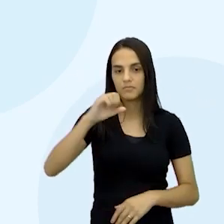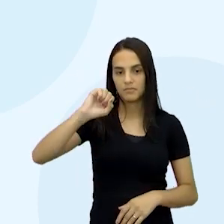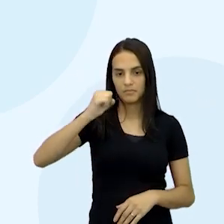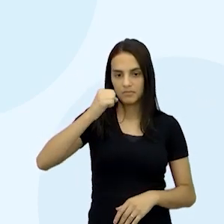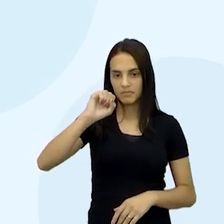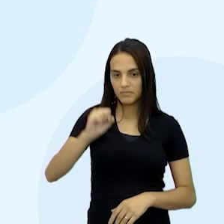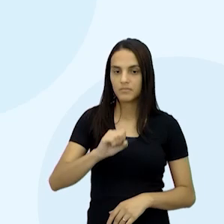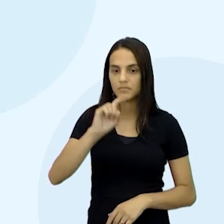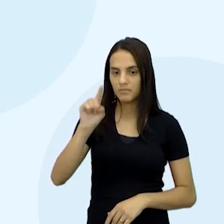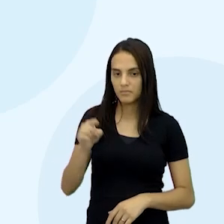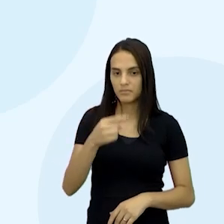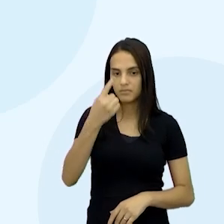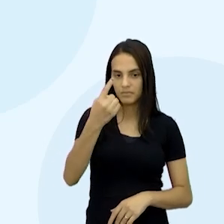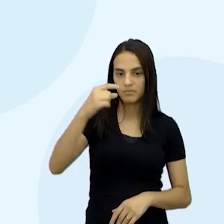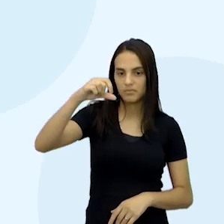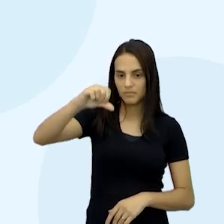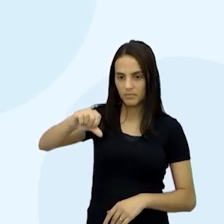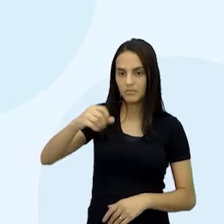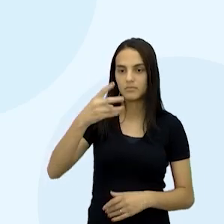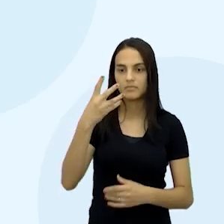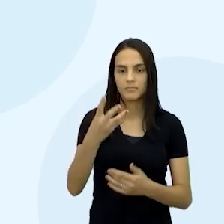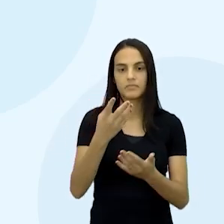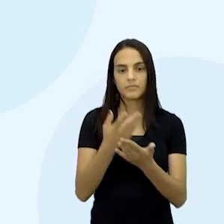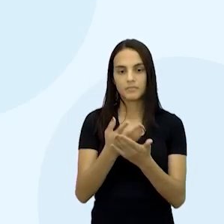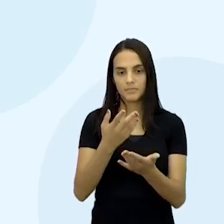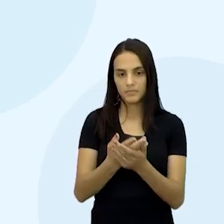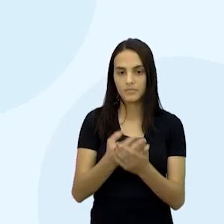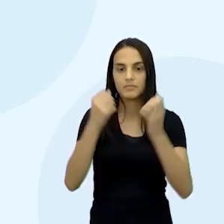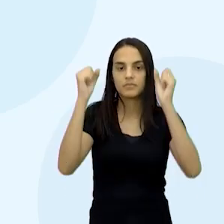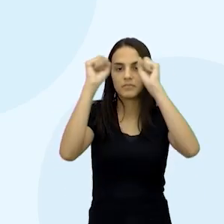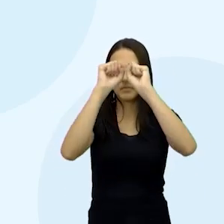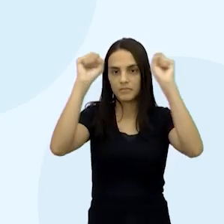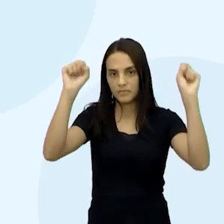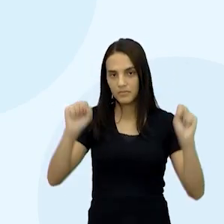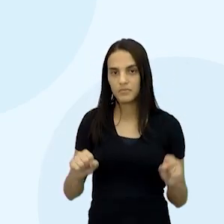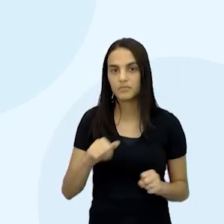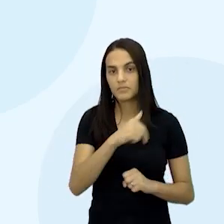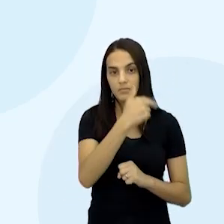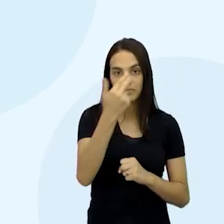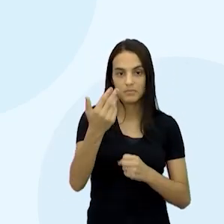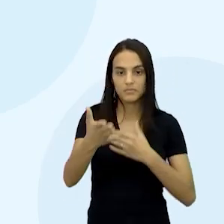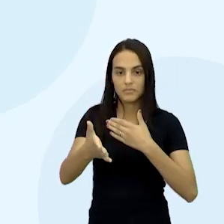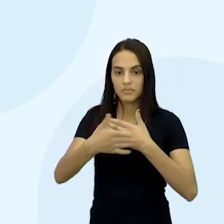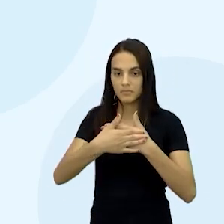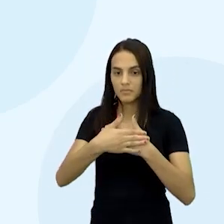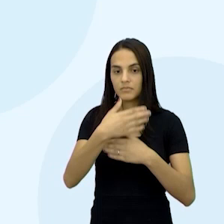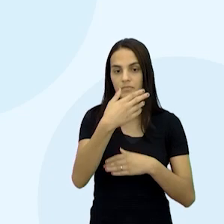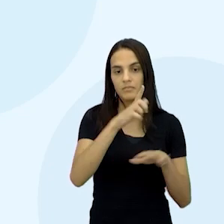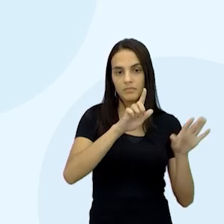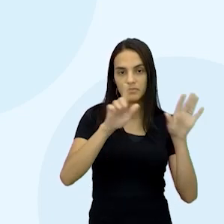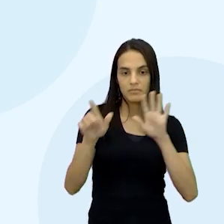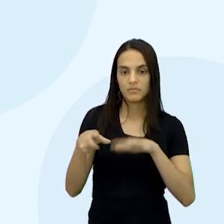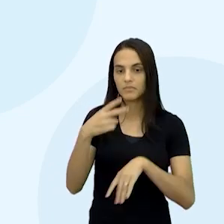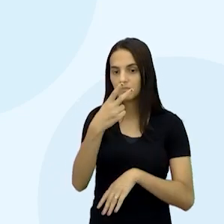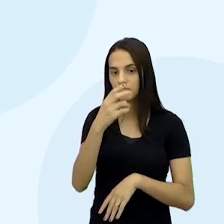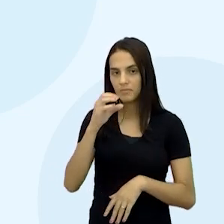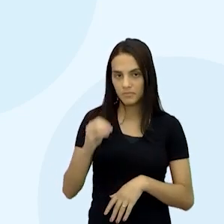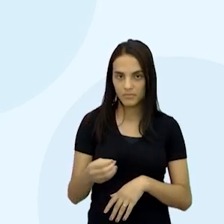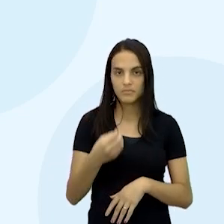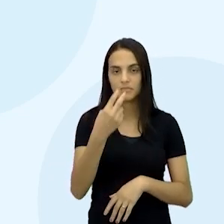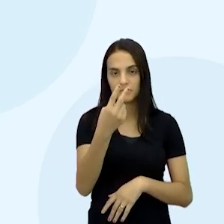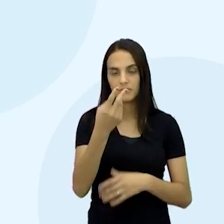aí que são as semanas 18 e 19 aí, com 4 aulas, e aí nós temos aí uma sistematização e